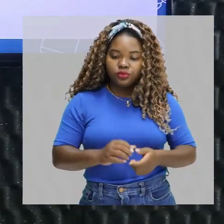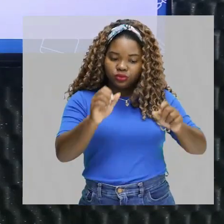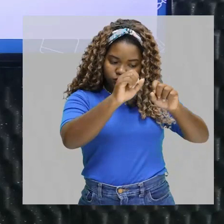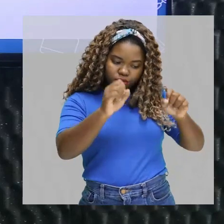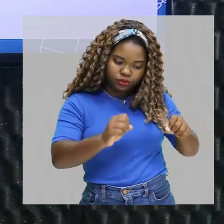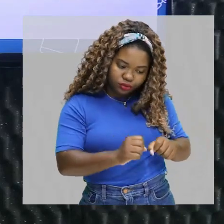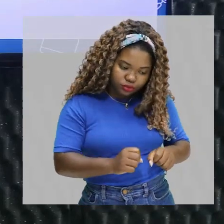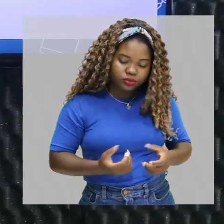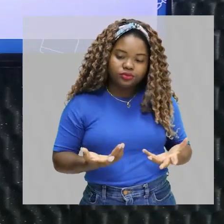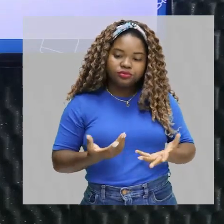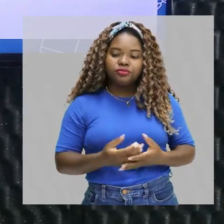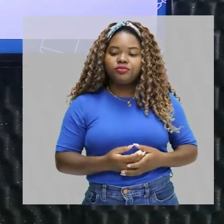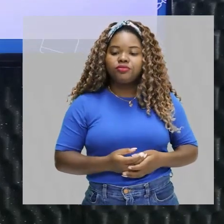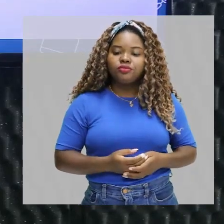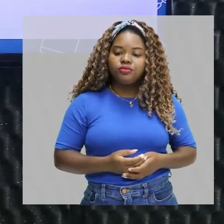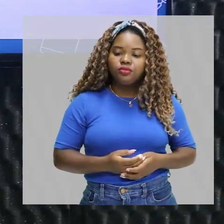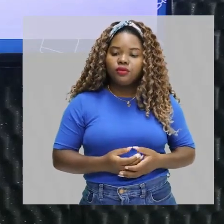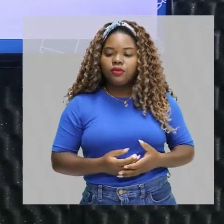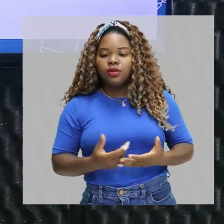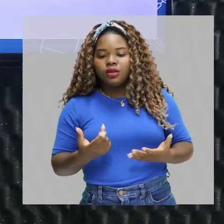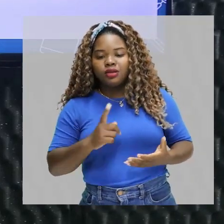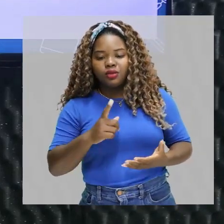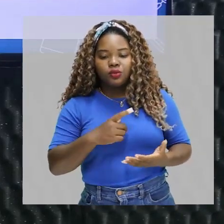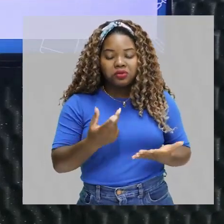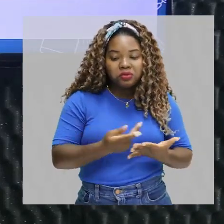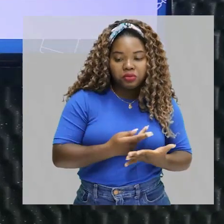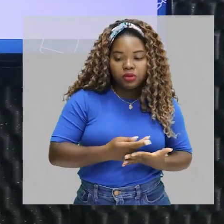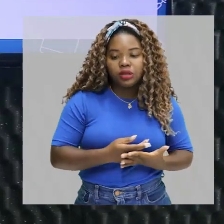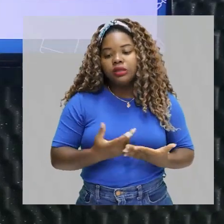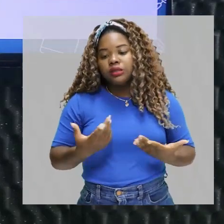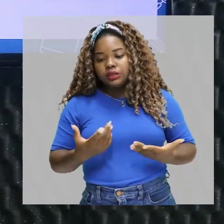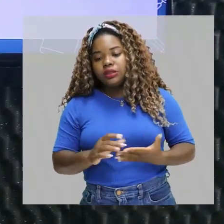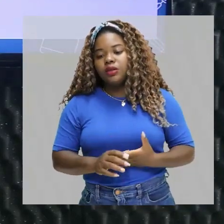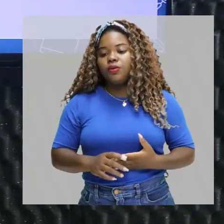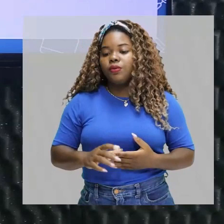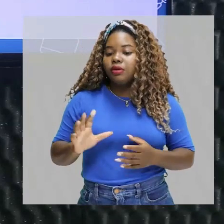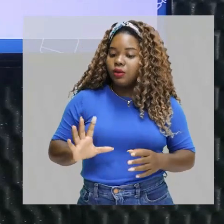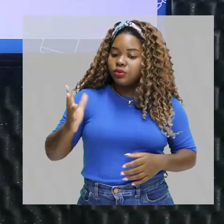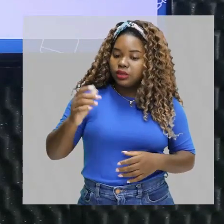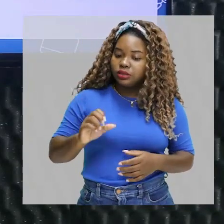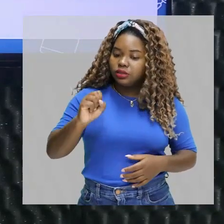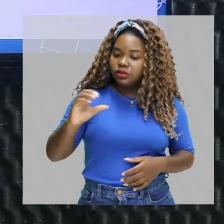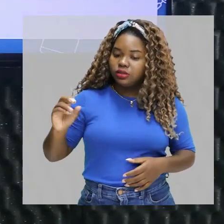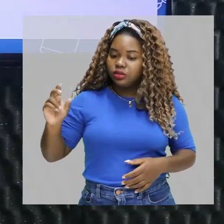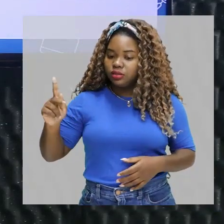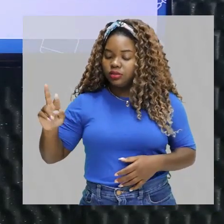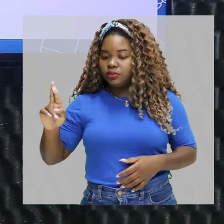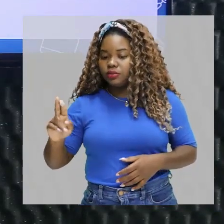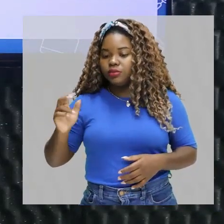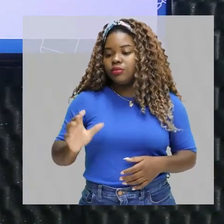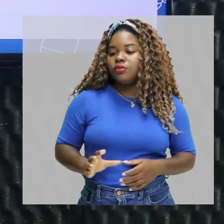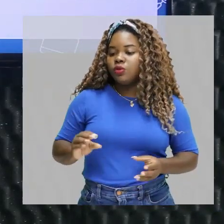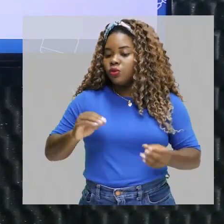nosso sistema principalmente hídrico nas hidrelétricas estão aí embaixo né Então as termoelétricas elas são acionadas justamente para